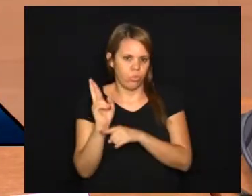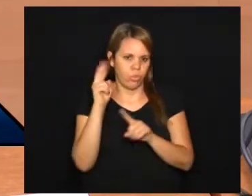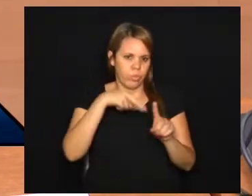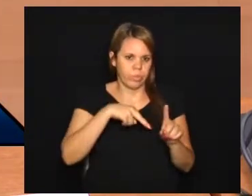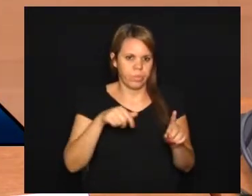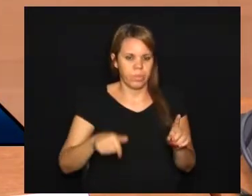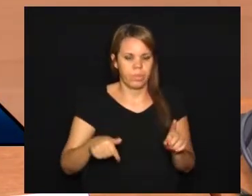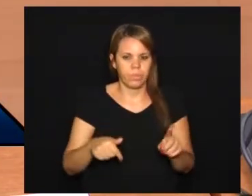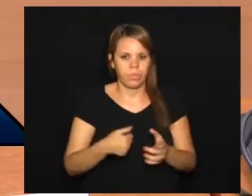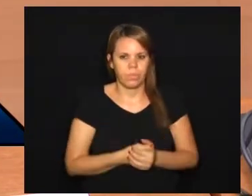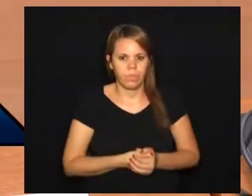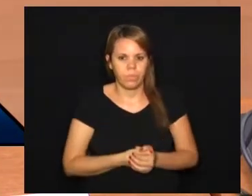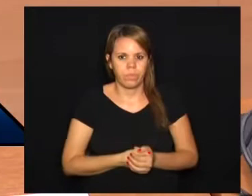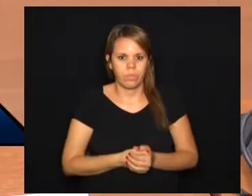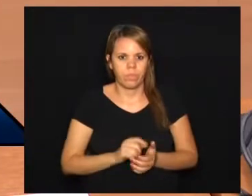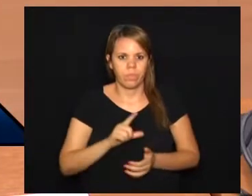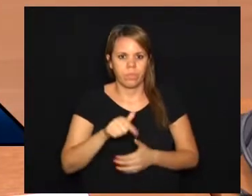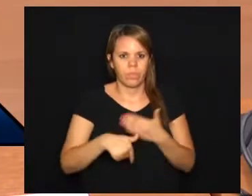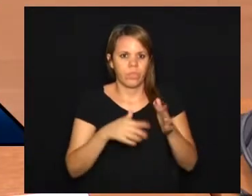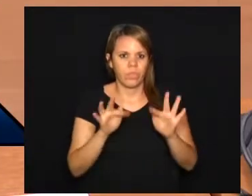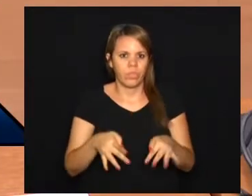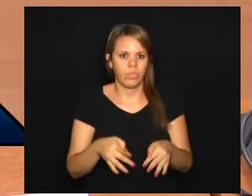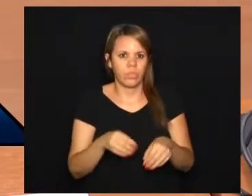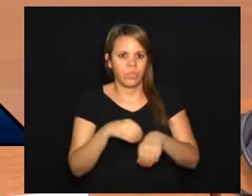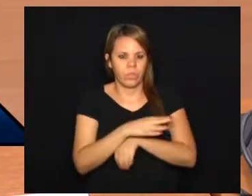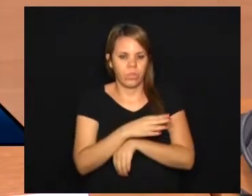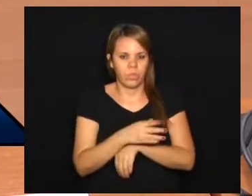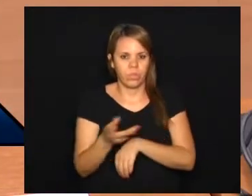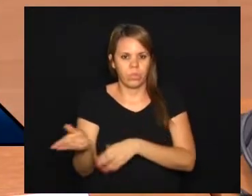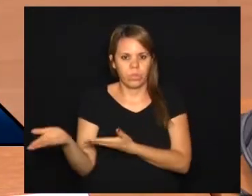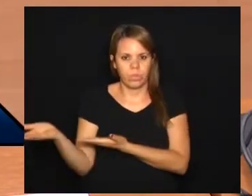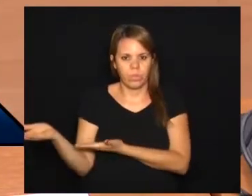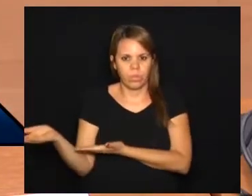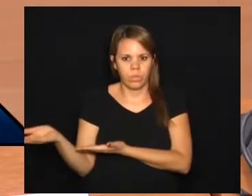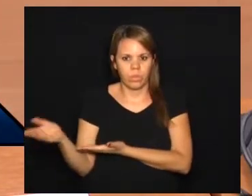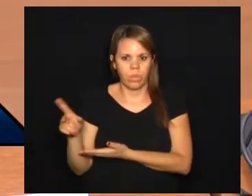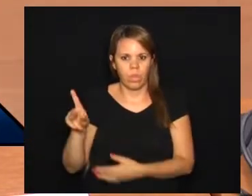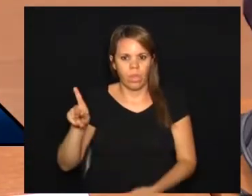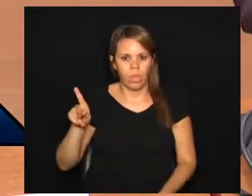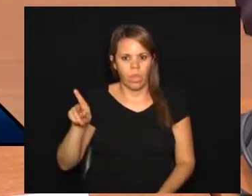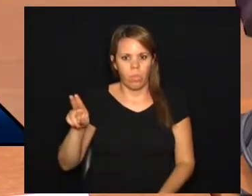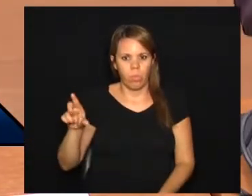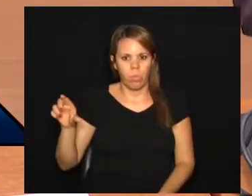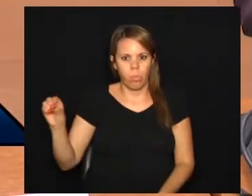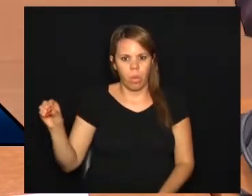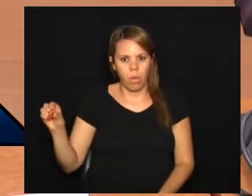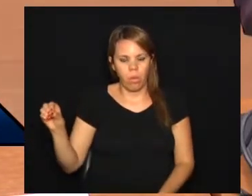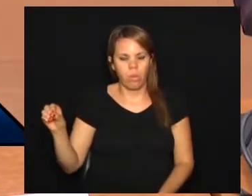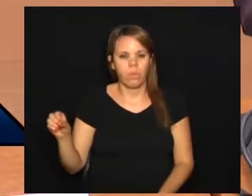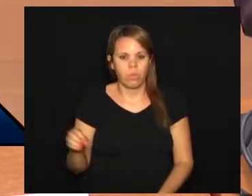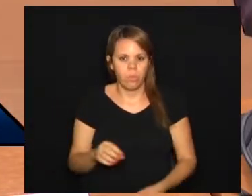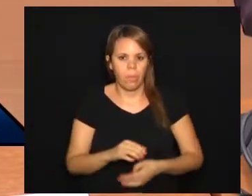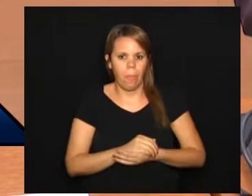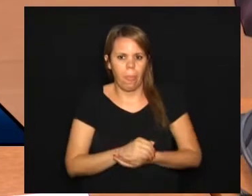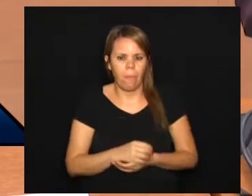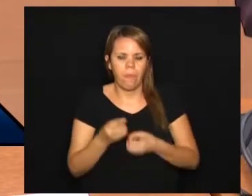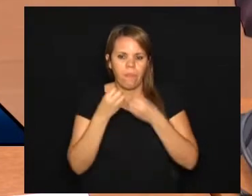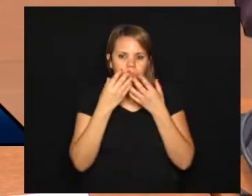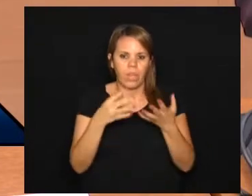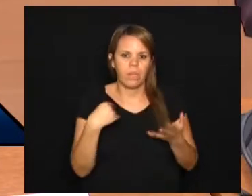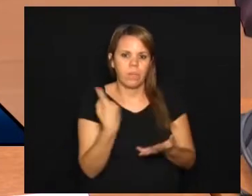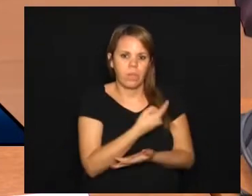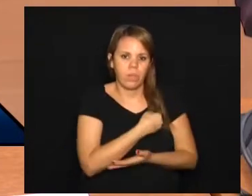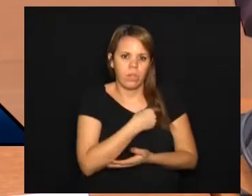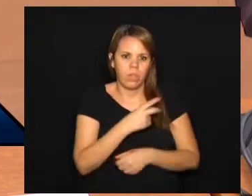aqui. E depois, logo no final, eu vou passar a palavra logo ao Paulo Guimarães, para que ele possa falar para nós